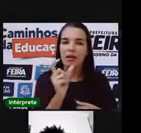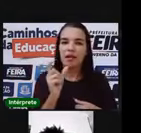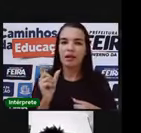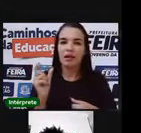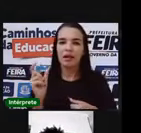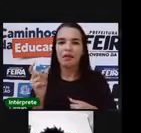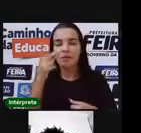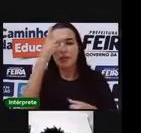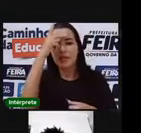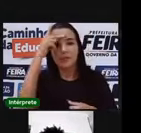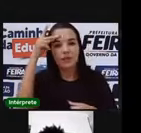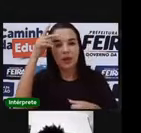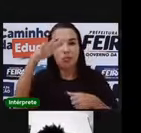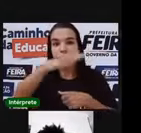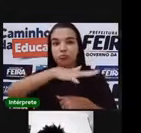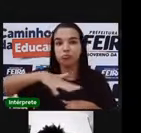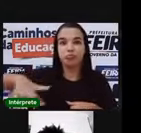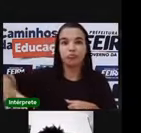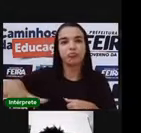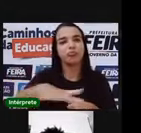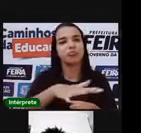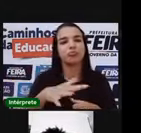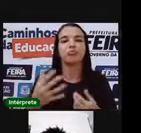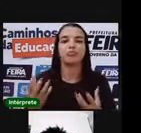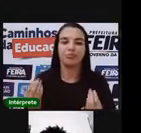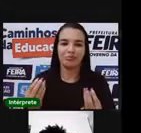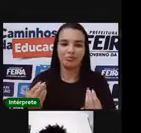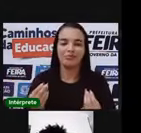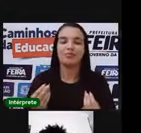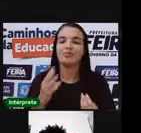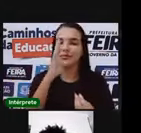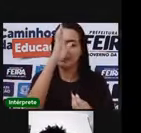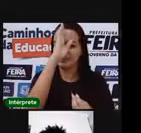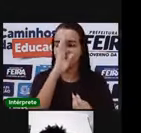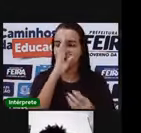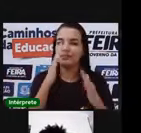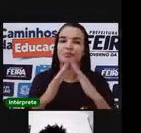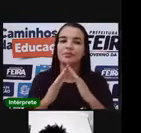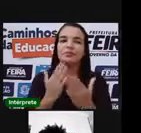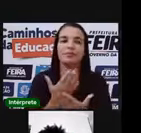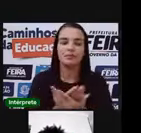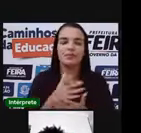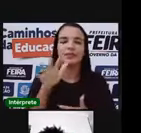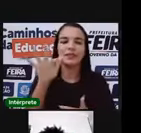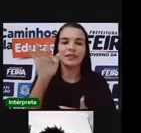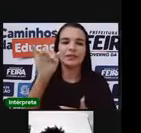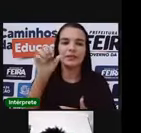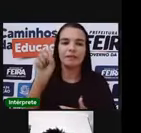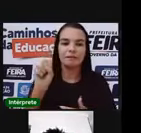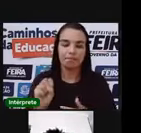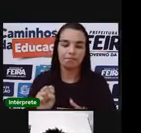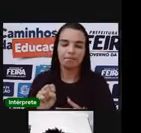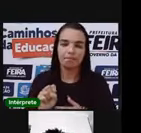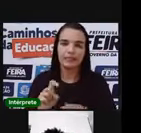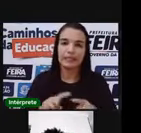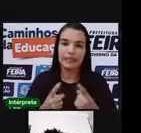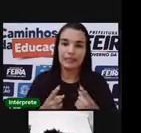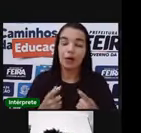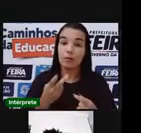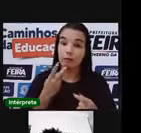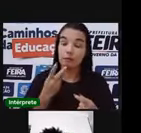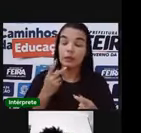não é? Bem diversa, que é a rede pública de ensino, né? De Feira de Santana. Então, eu estou falando